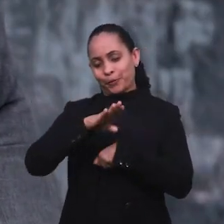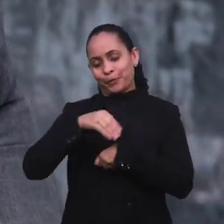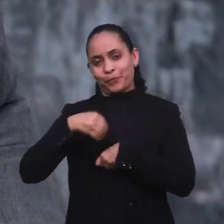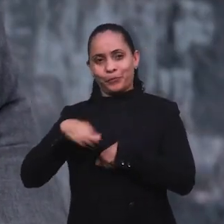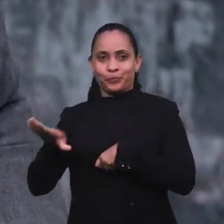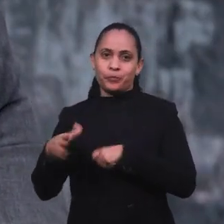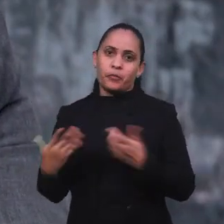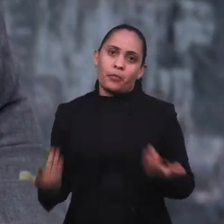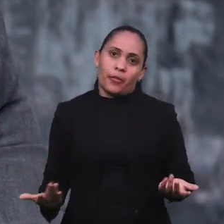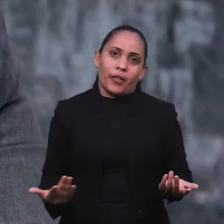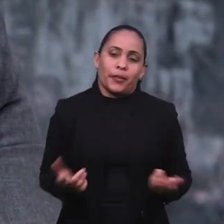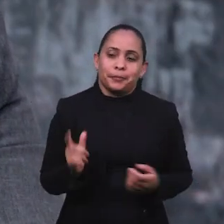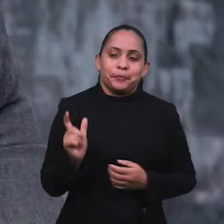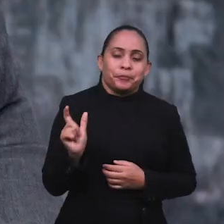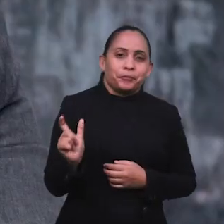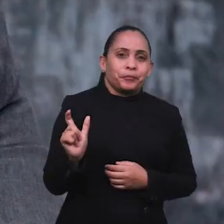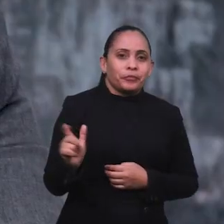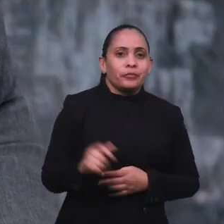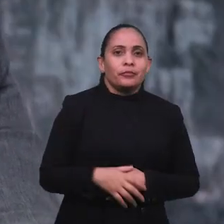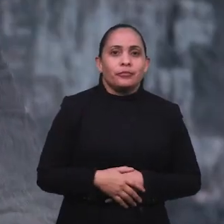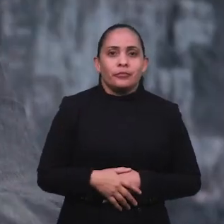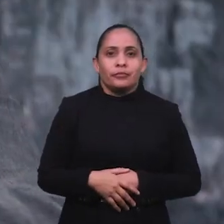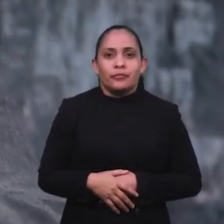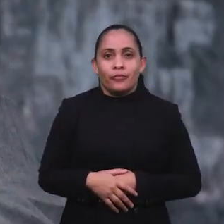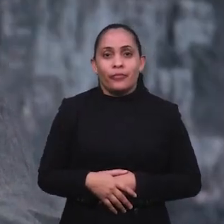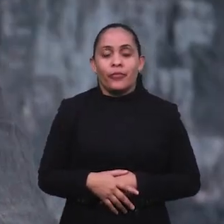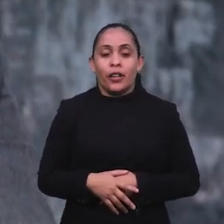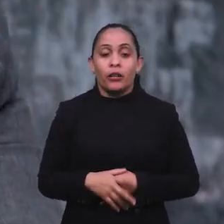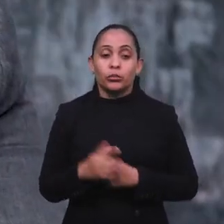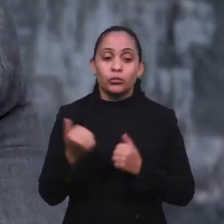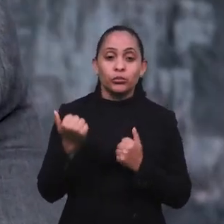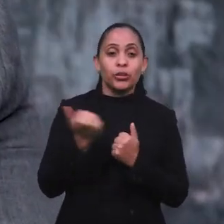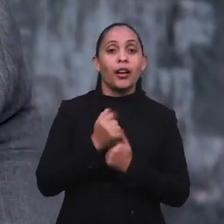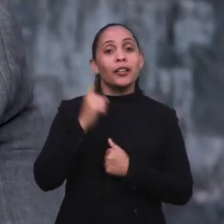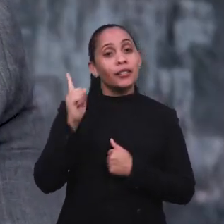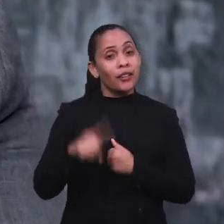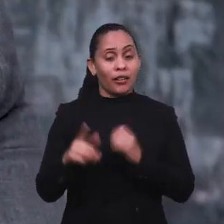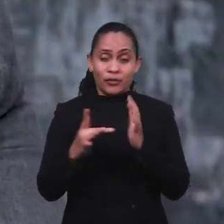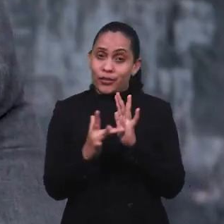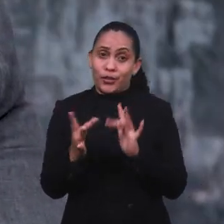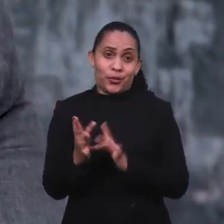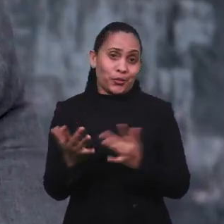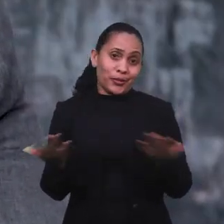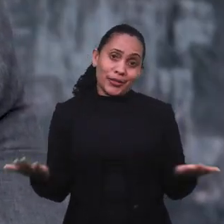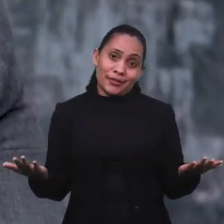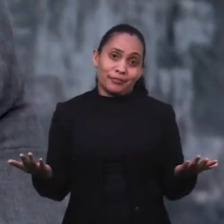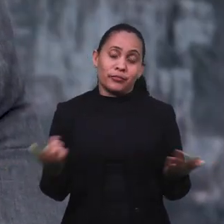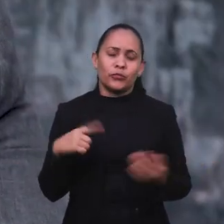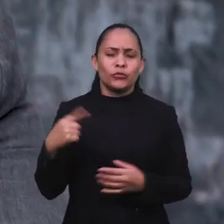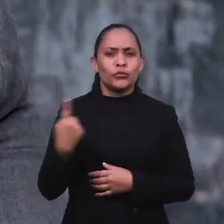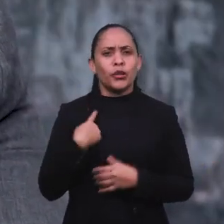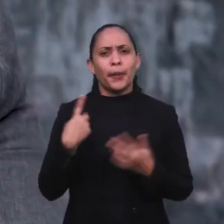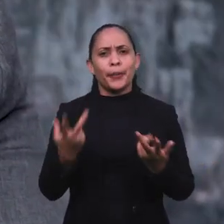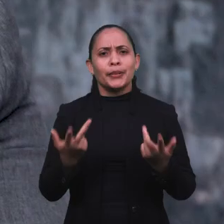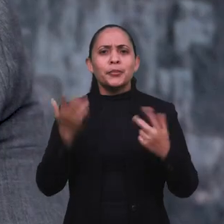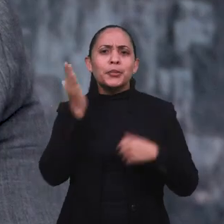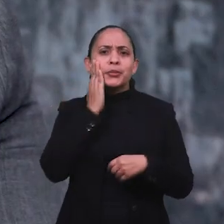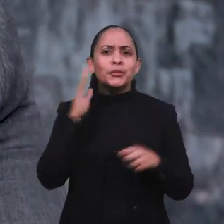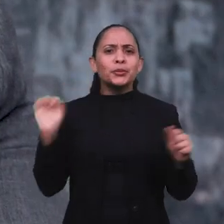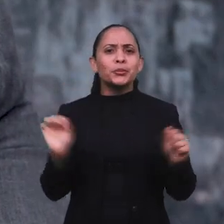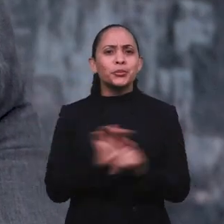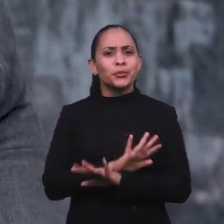ela vem justamente para ocupar um lugar que é de Jesus. O que nós percebemos claramente? Que o